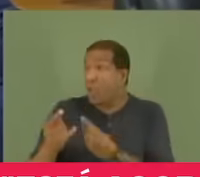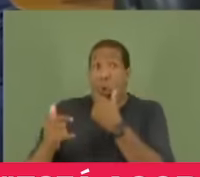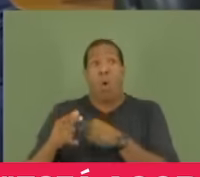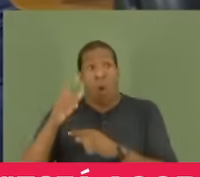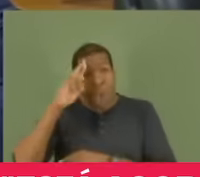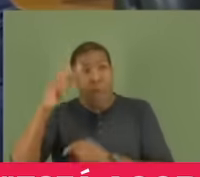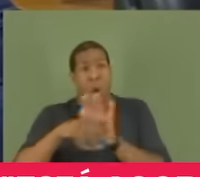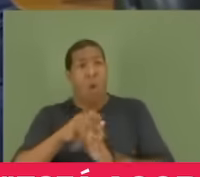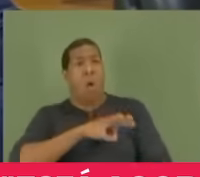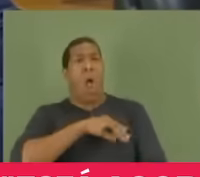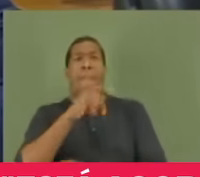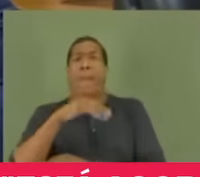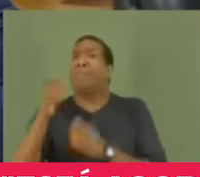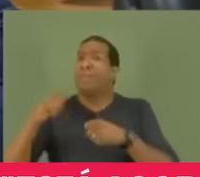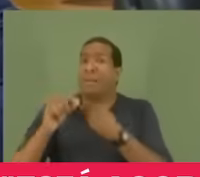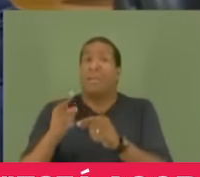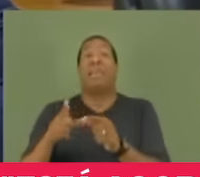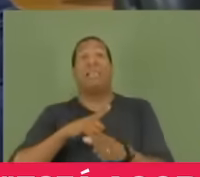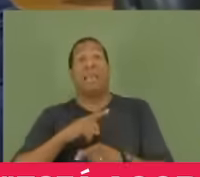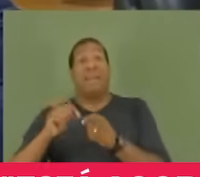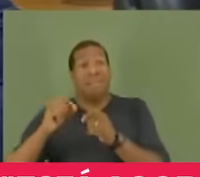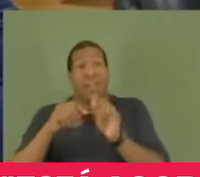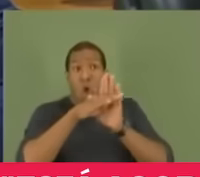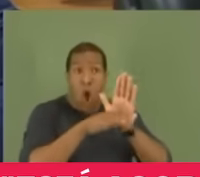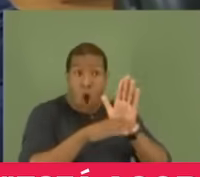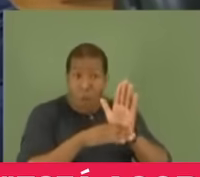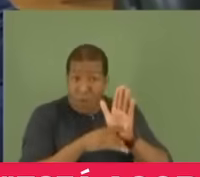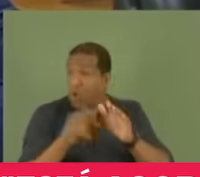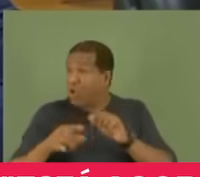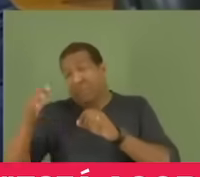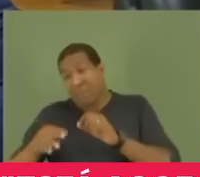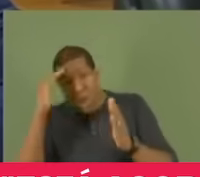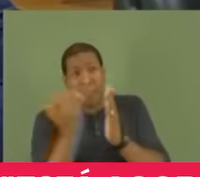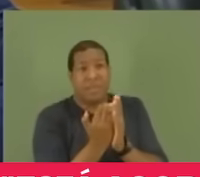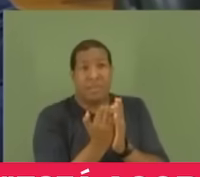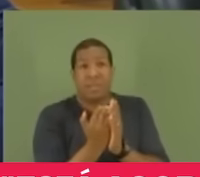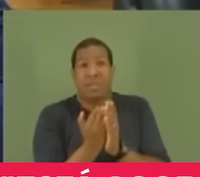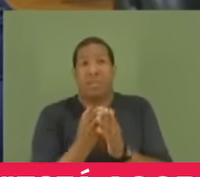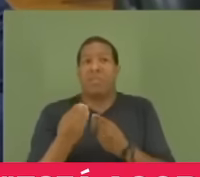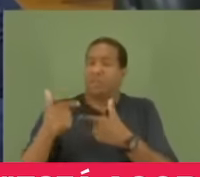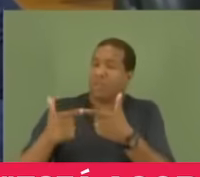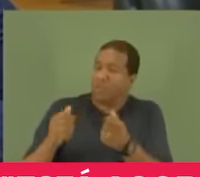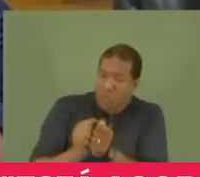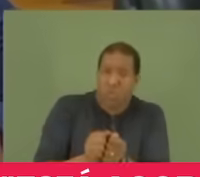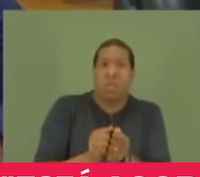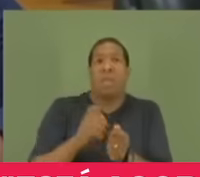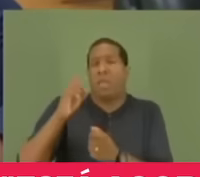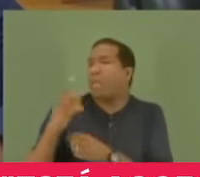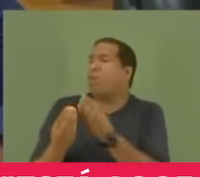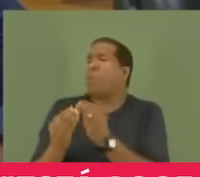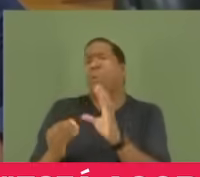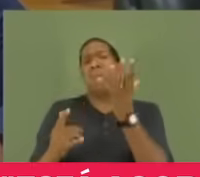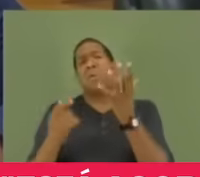de operações da PM, que deveria ter executado, operado o protocolo de ação integrada, que era para ter